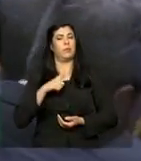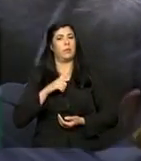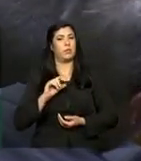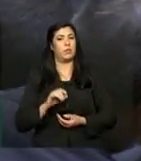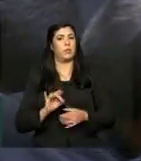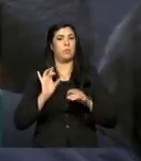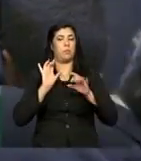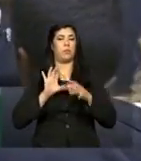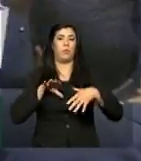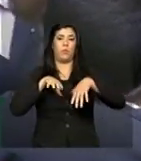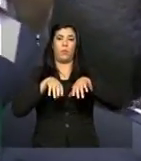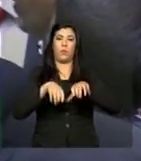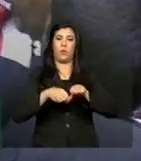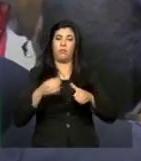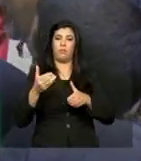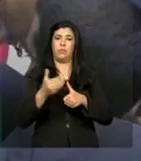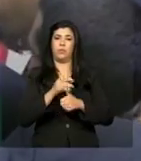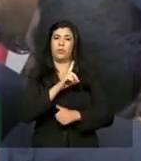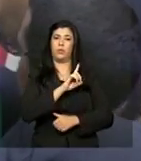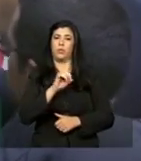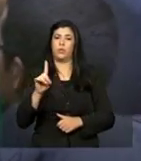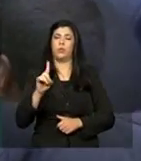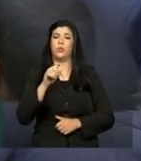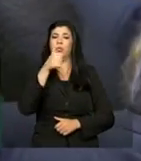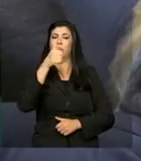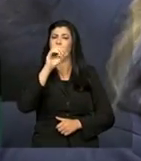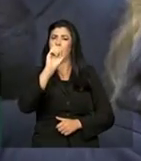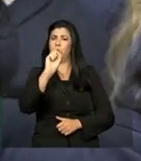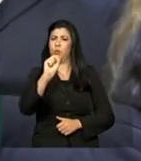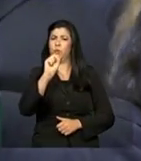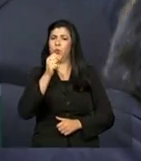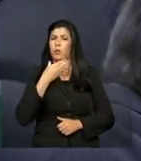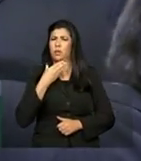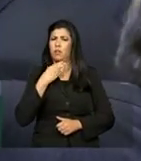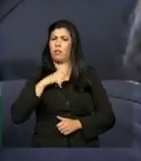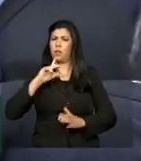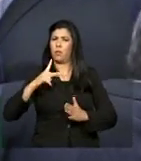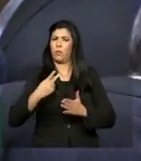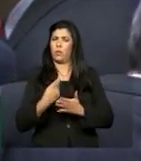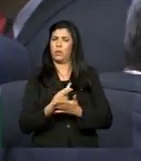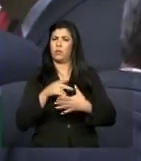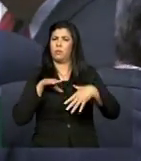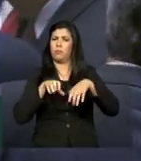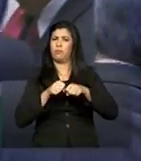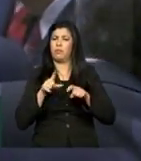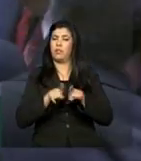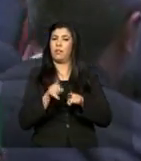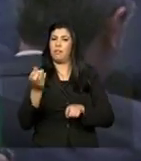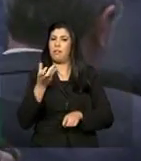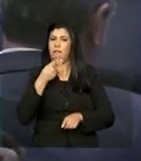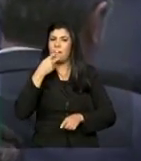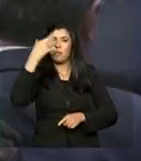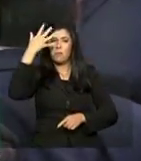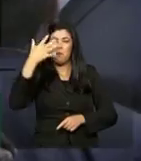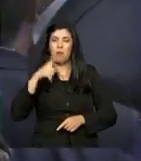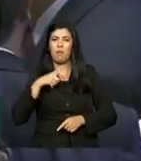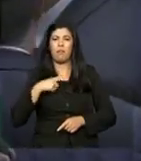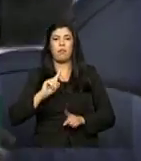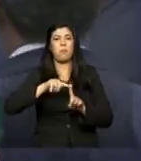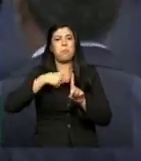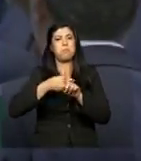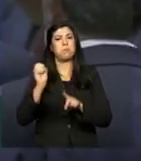de diplomação que ocorreu no dia 18 de dezembro. Ela afirmou que no segundo mandato quer aperfeiçoar programas e implantar